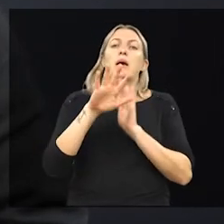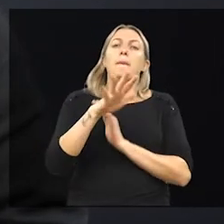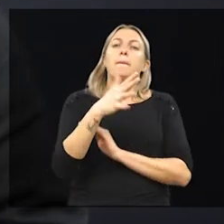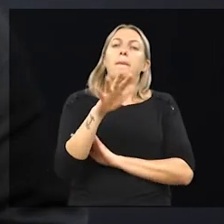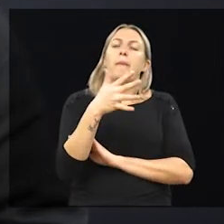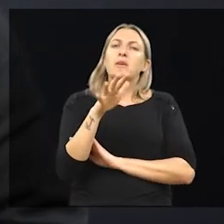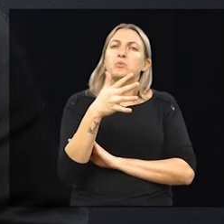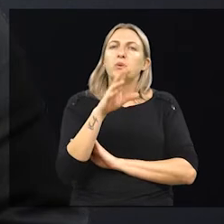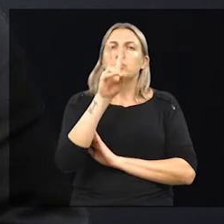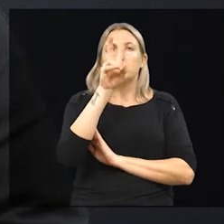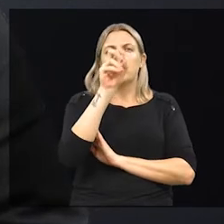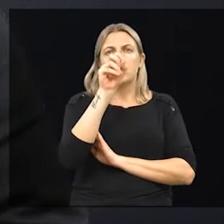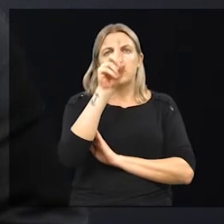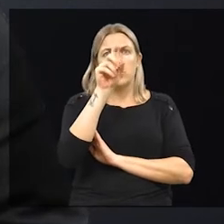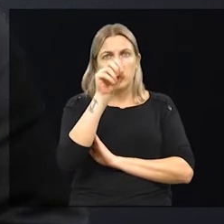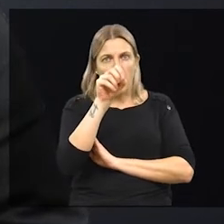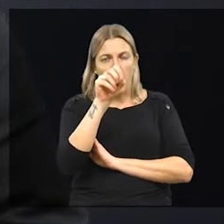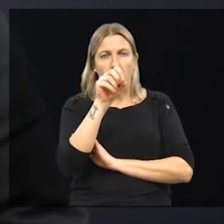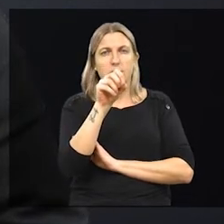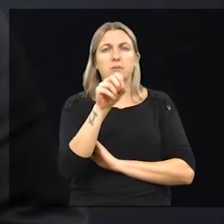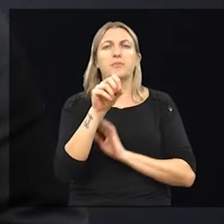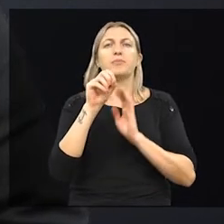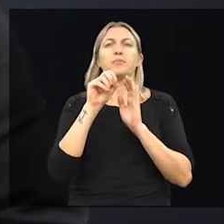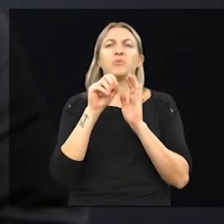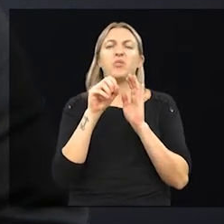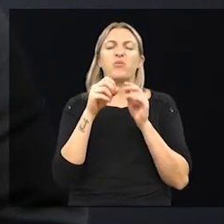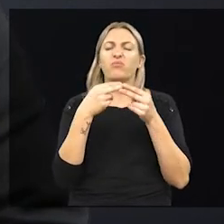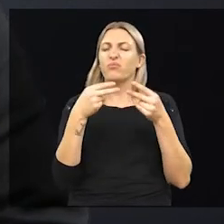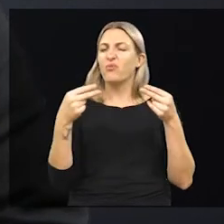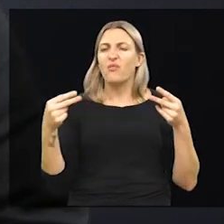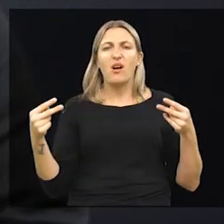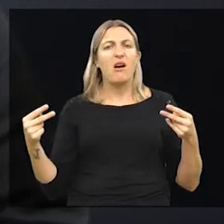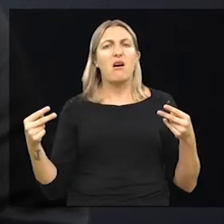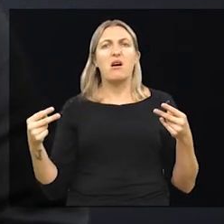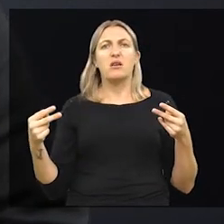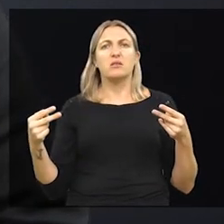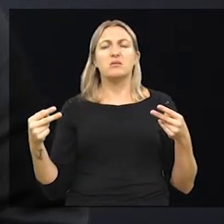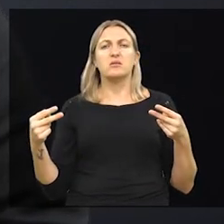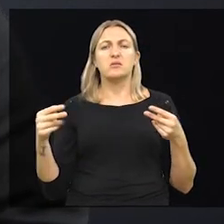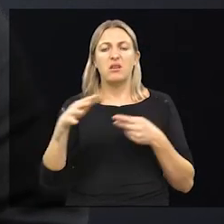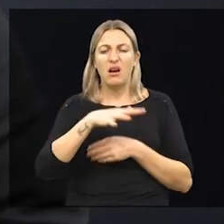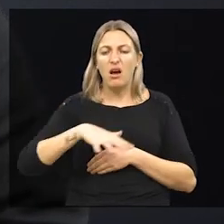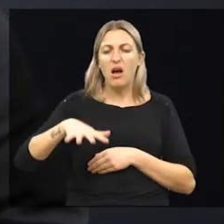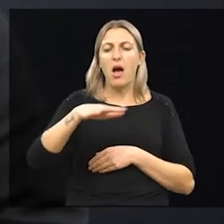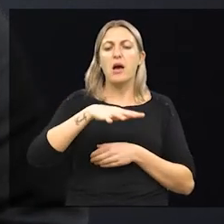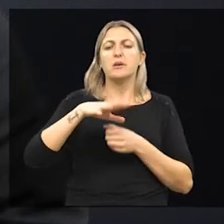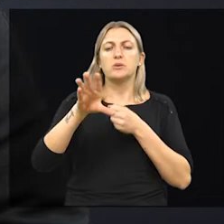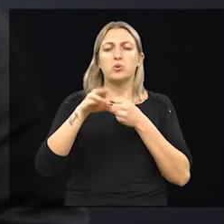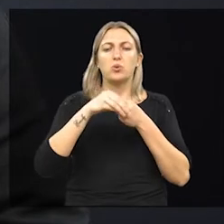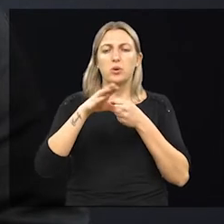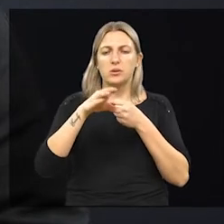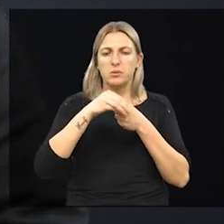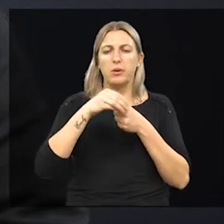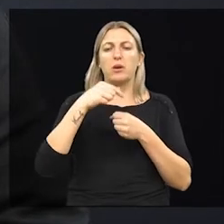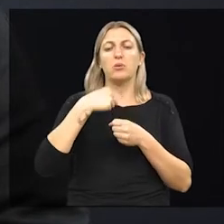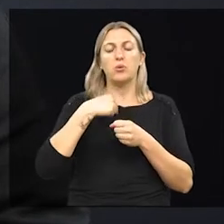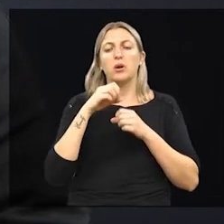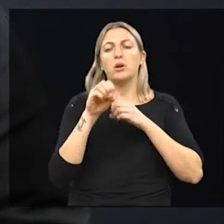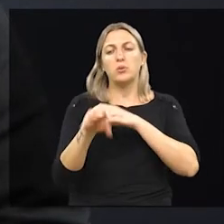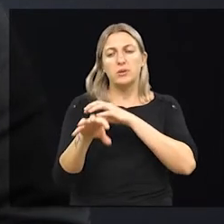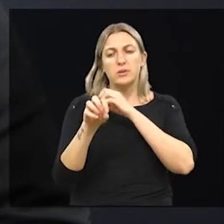universidades nem tão a partir de 2005 eu iniciei os três não é isso foi até mais ou